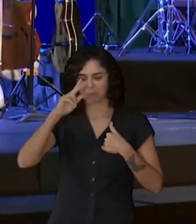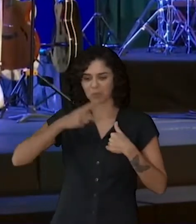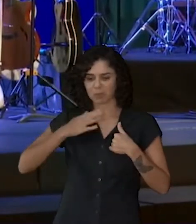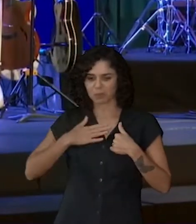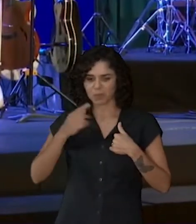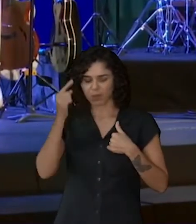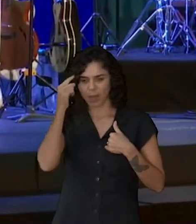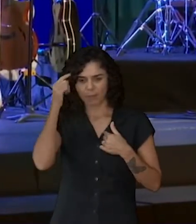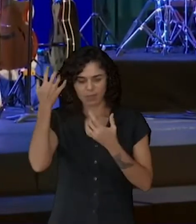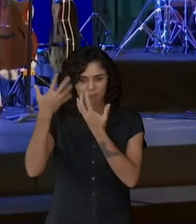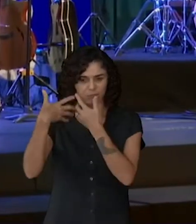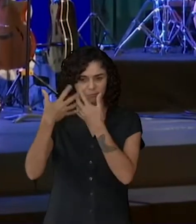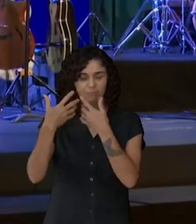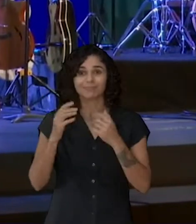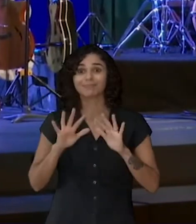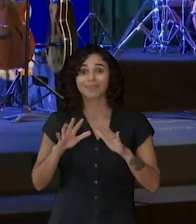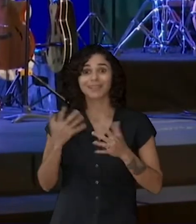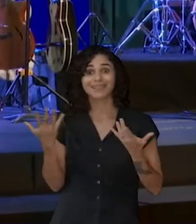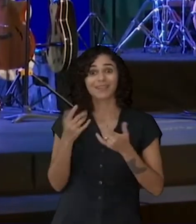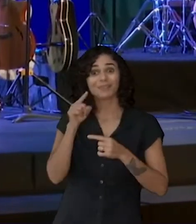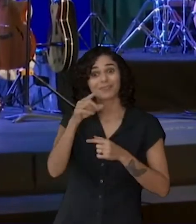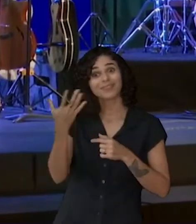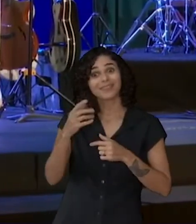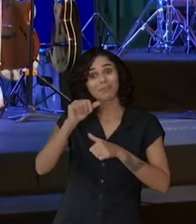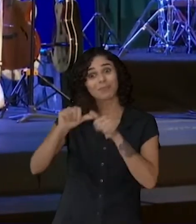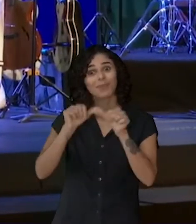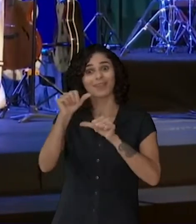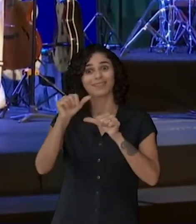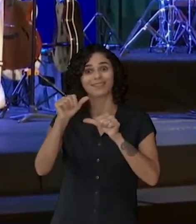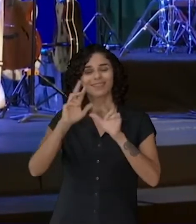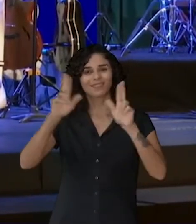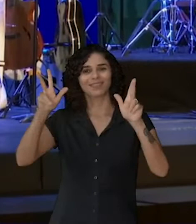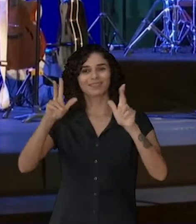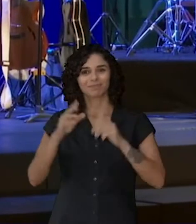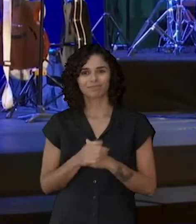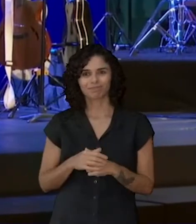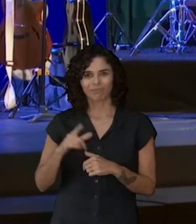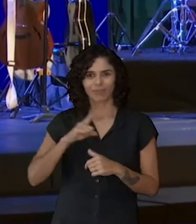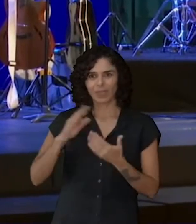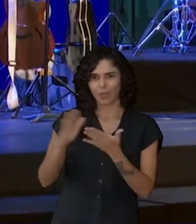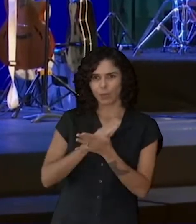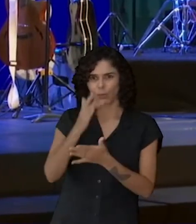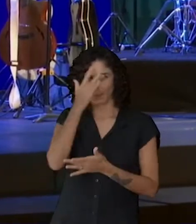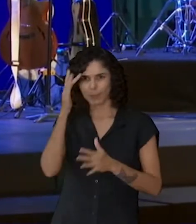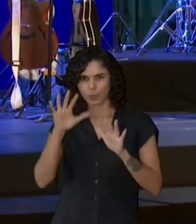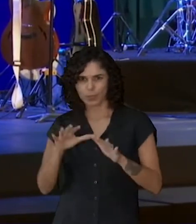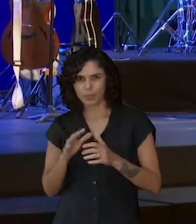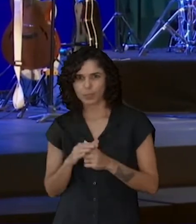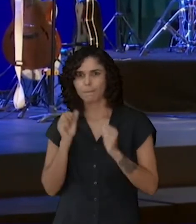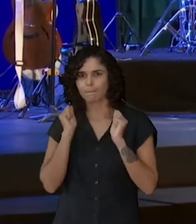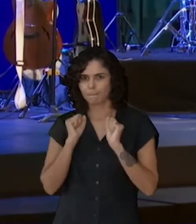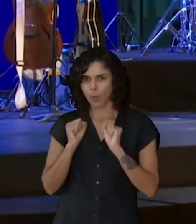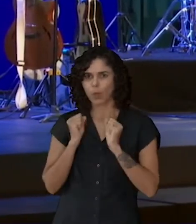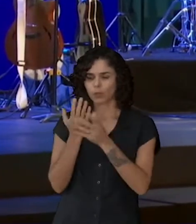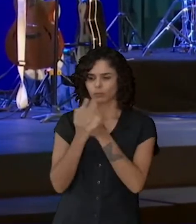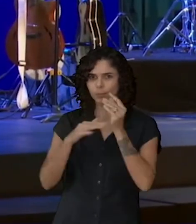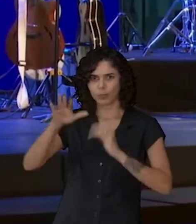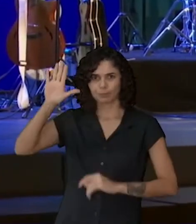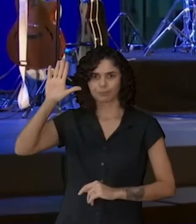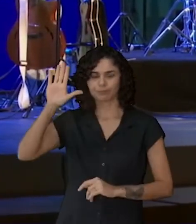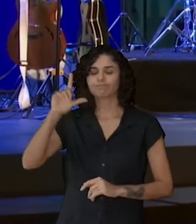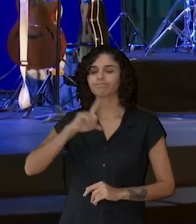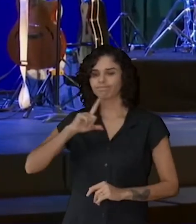quer mudar isso a partir de agora. Tem alguém assim aqui? Faz um sinal. Tem pessoas